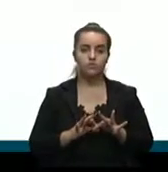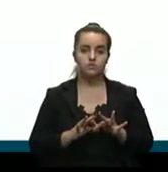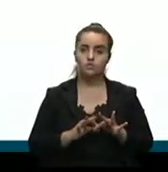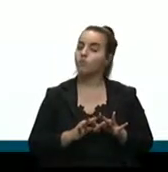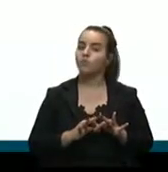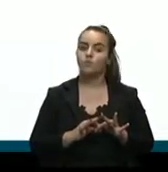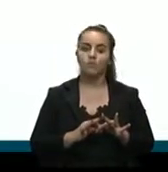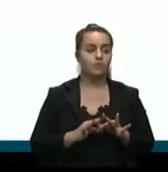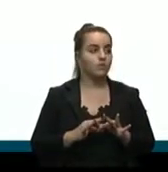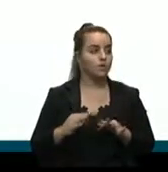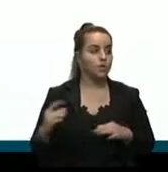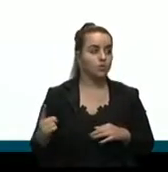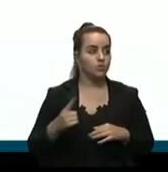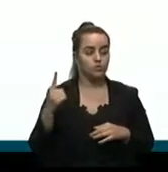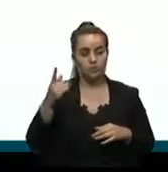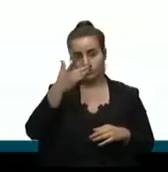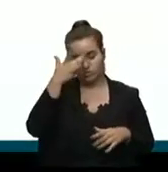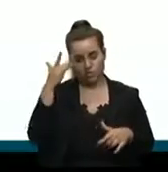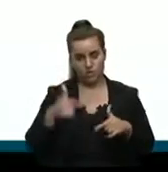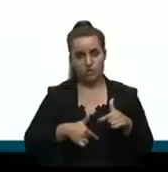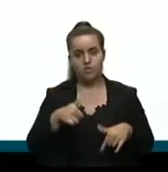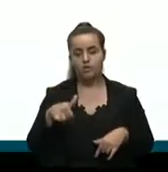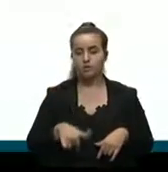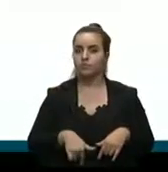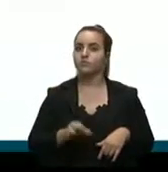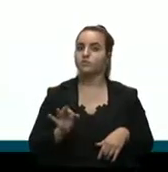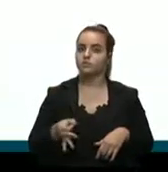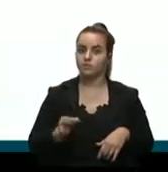à altura dos funcionários.